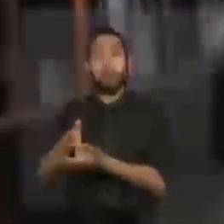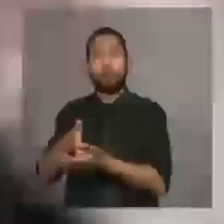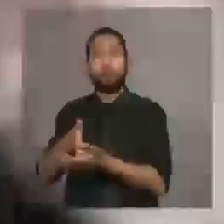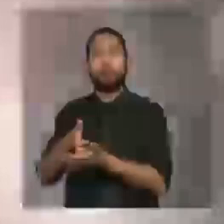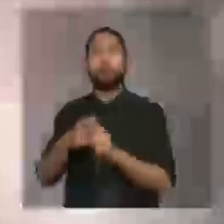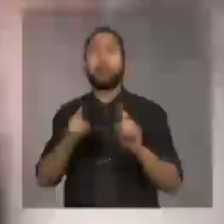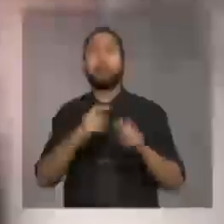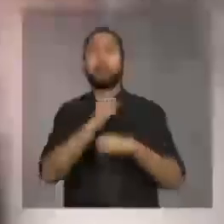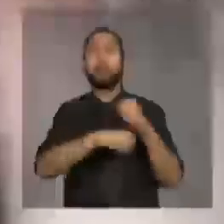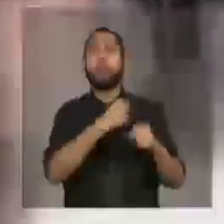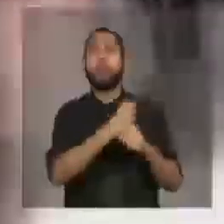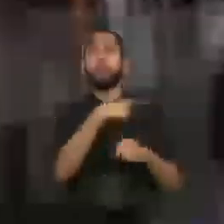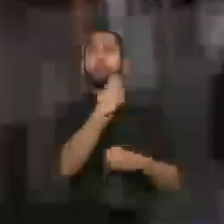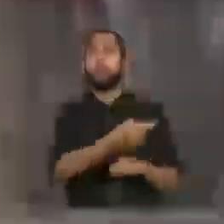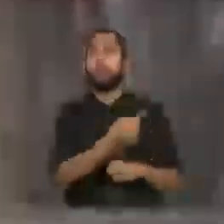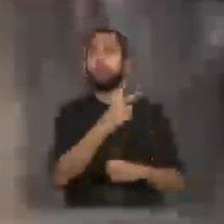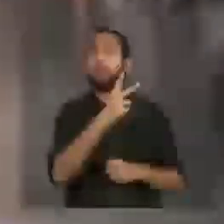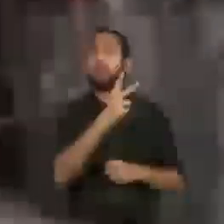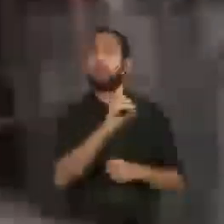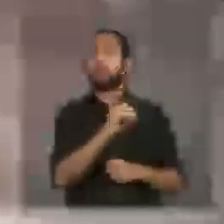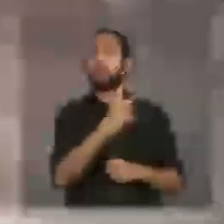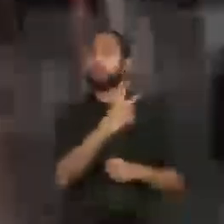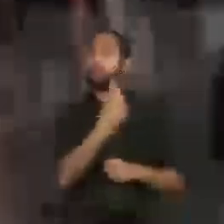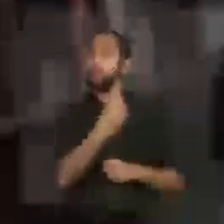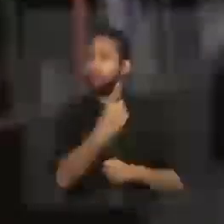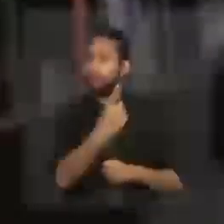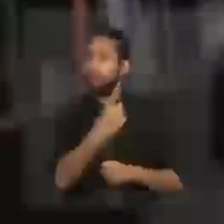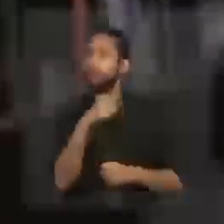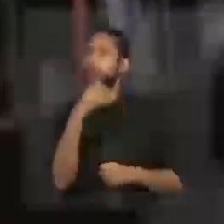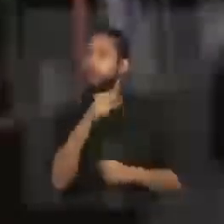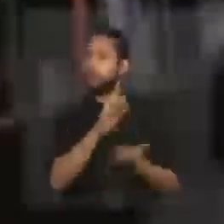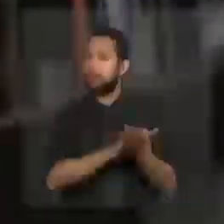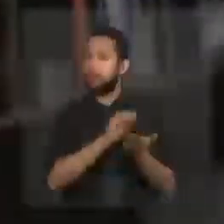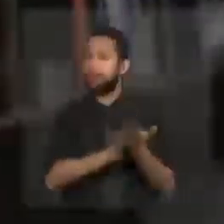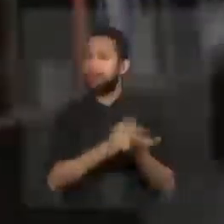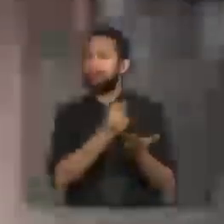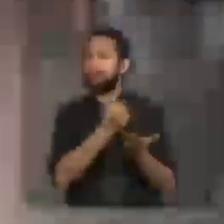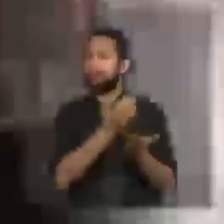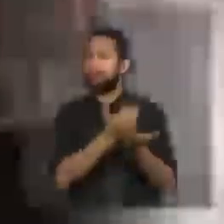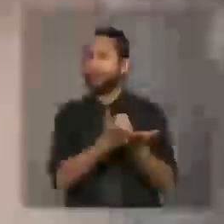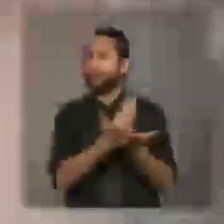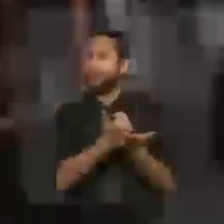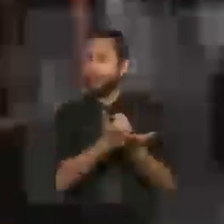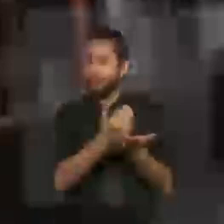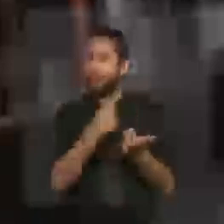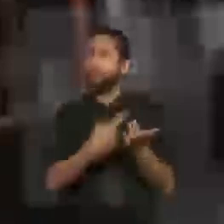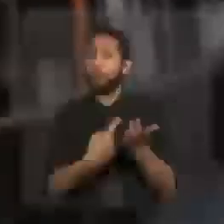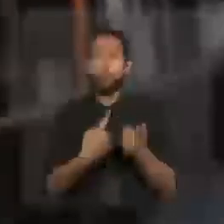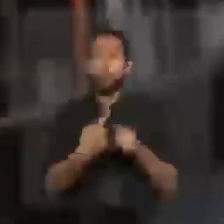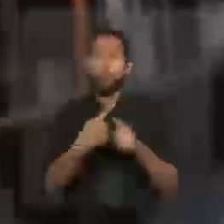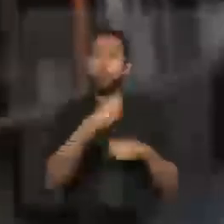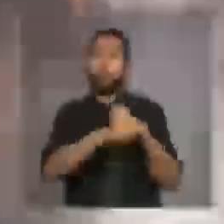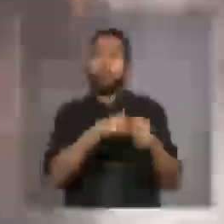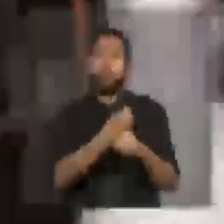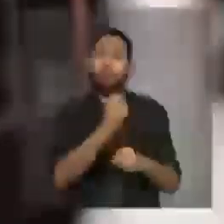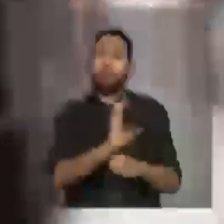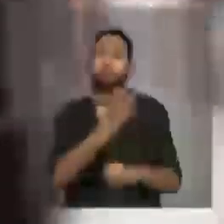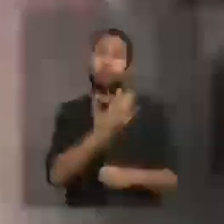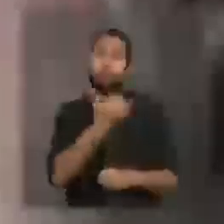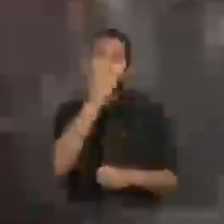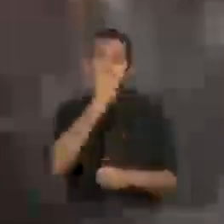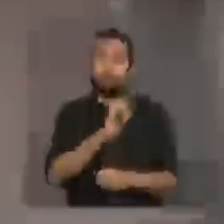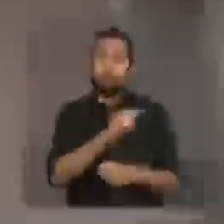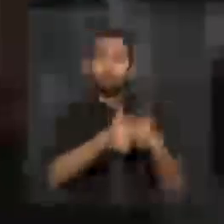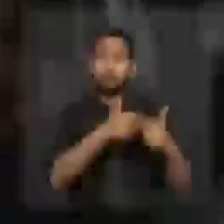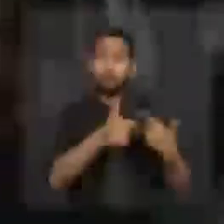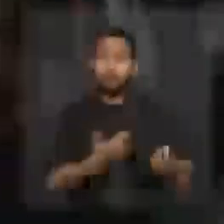atividade. Alguma forma de ressarcimento a gente tinha que cogitar por uma questão básica de justiça,